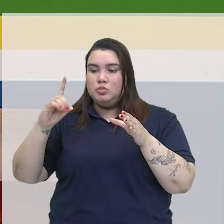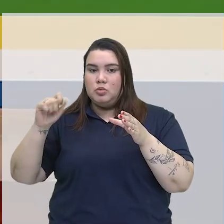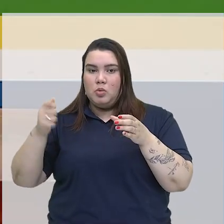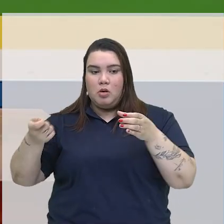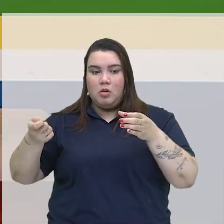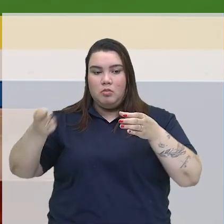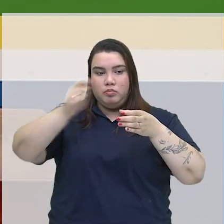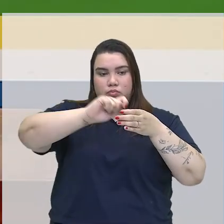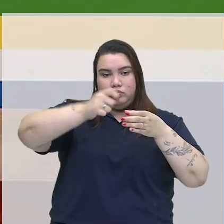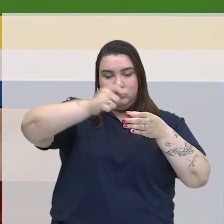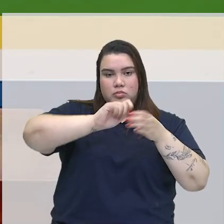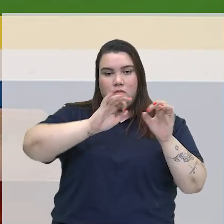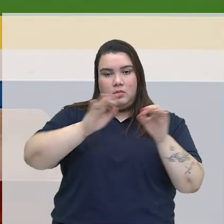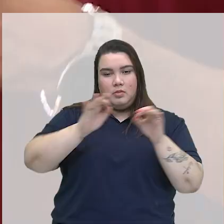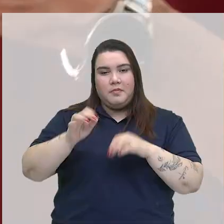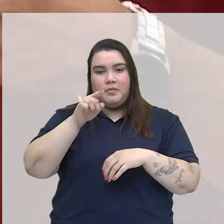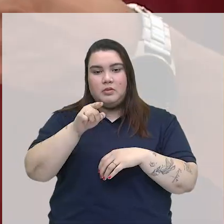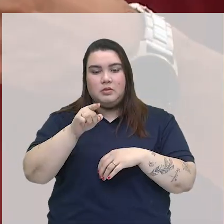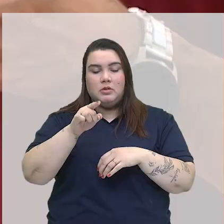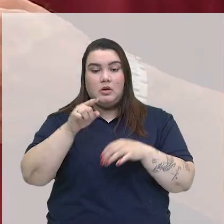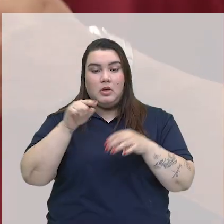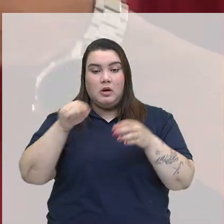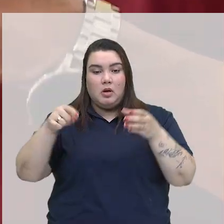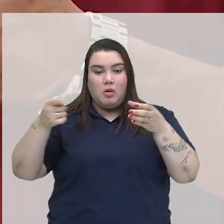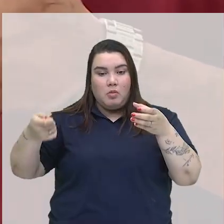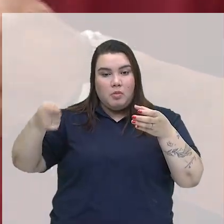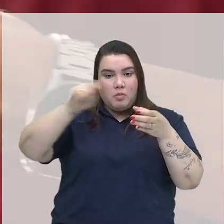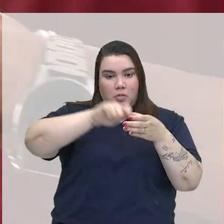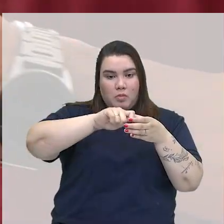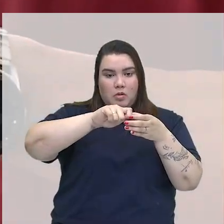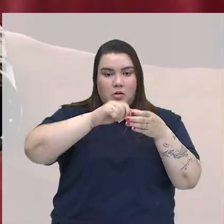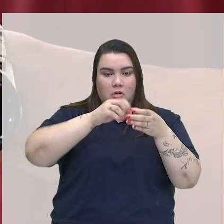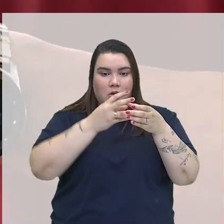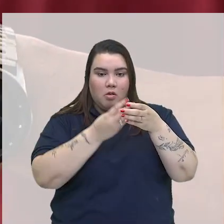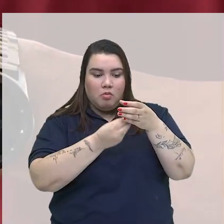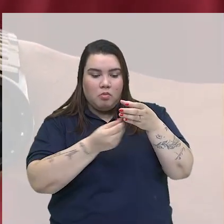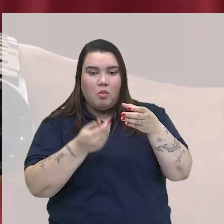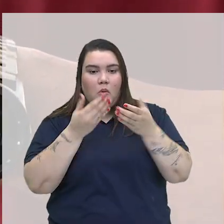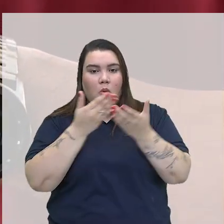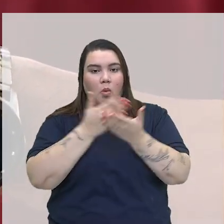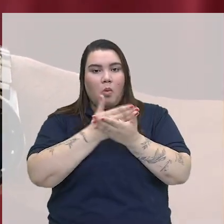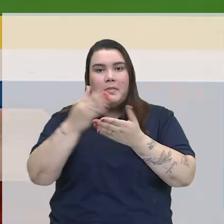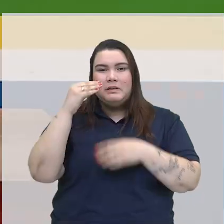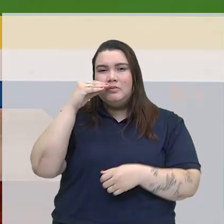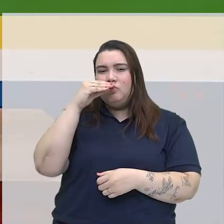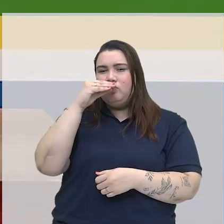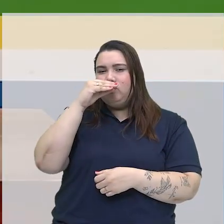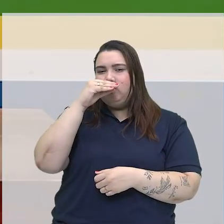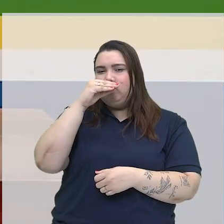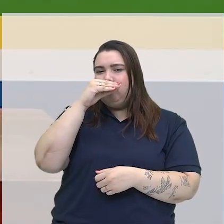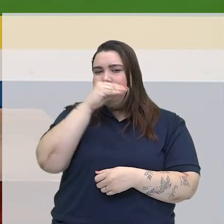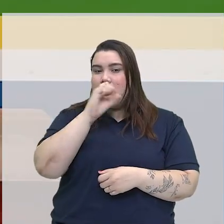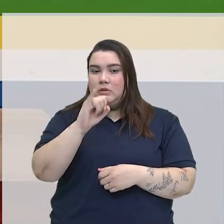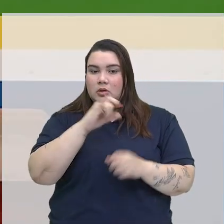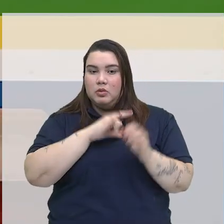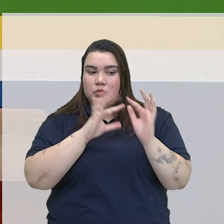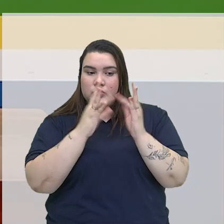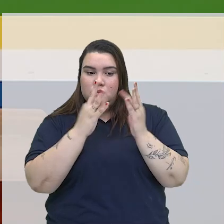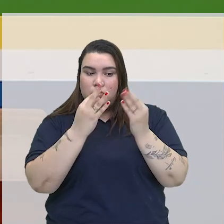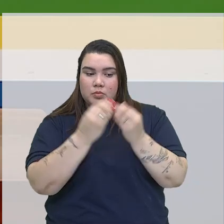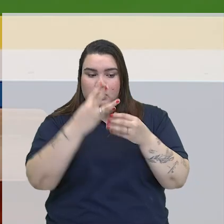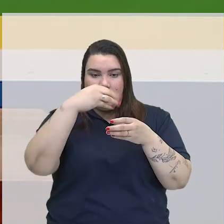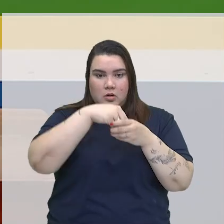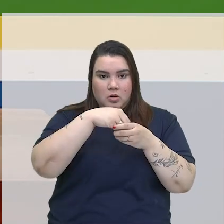claro, não vão conseguir sentir daí, mas quando a soda cáustica cai na água, ela fica mais quente. Se tiver alguma substância orgânica